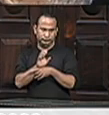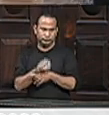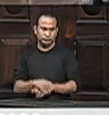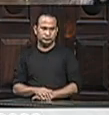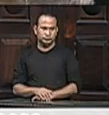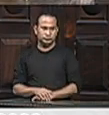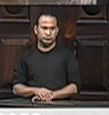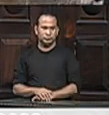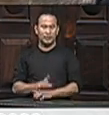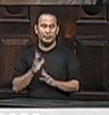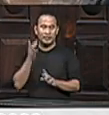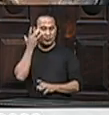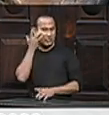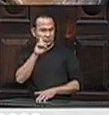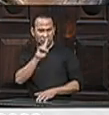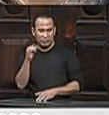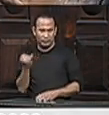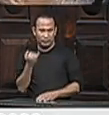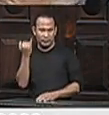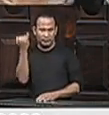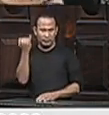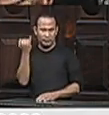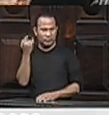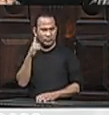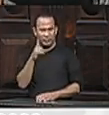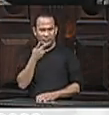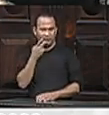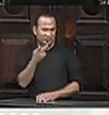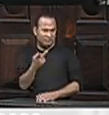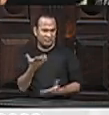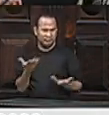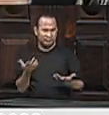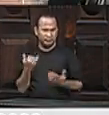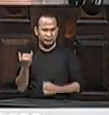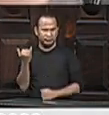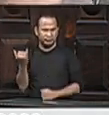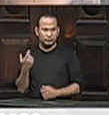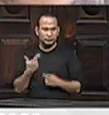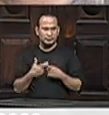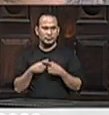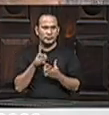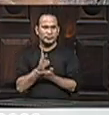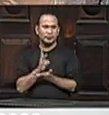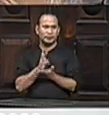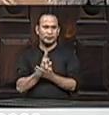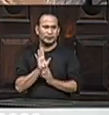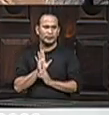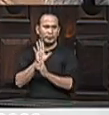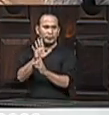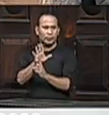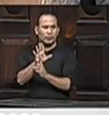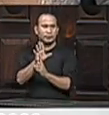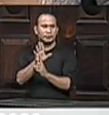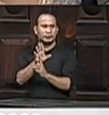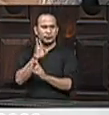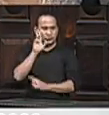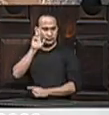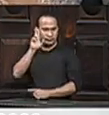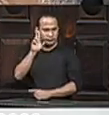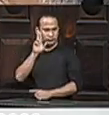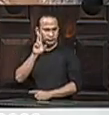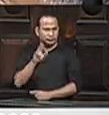composição do Conselho por decreto. De fato, uma emenda à Constituição do Estado de 2012 facultou ao governo